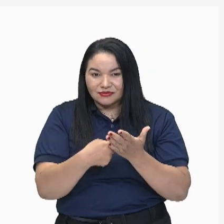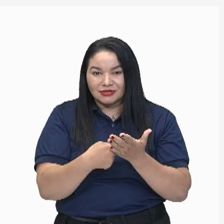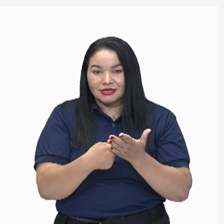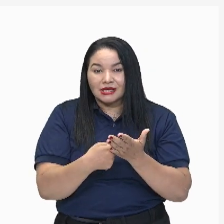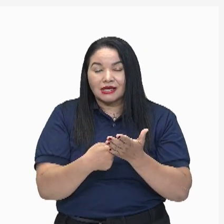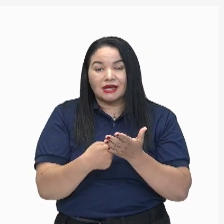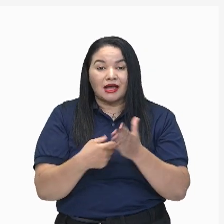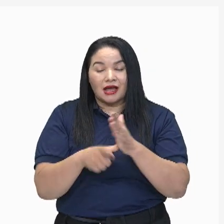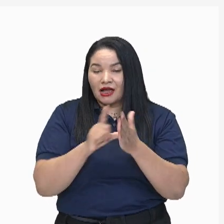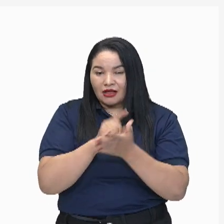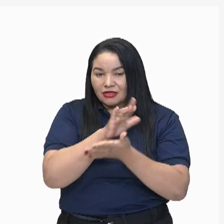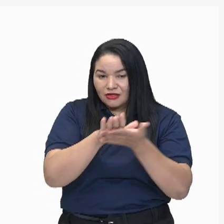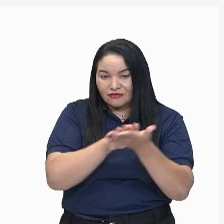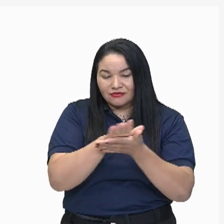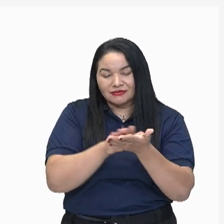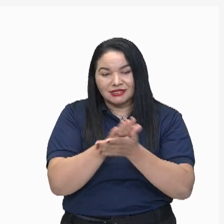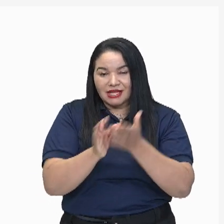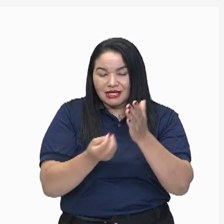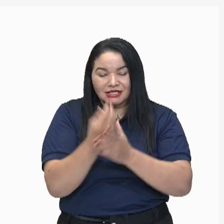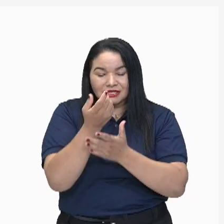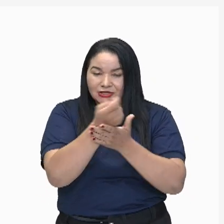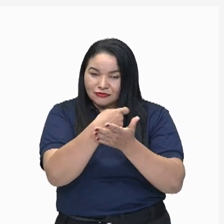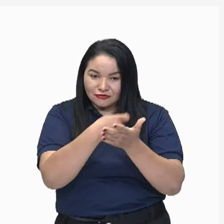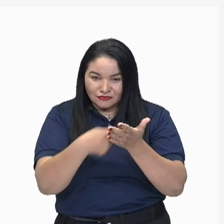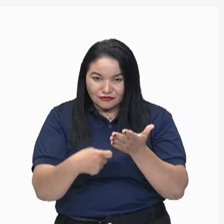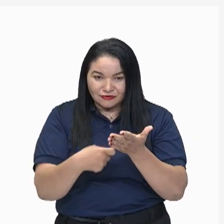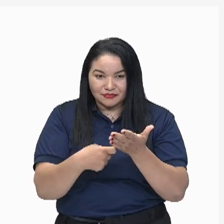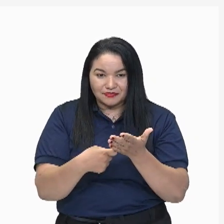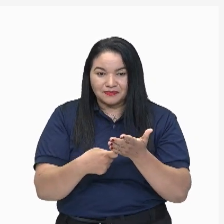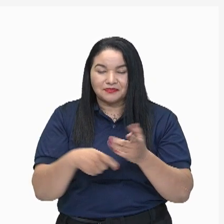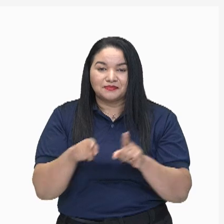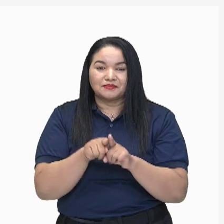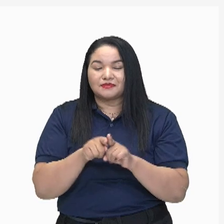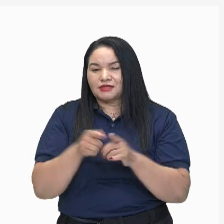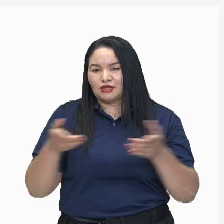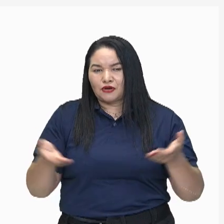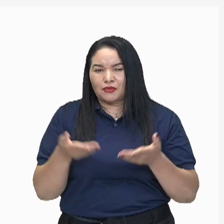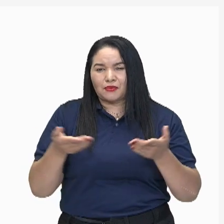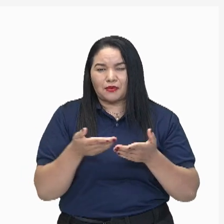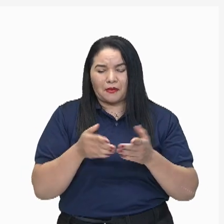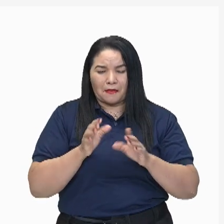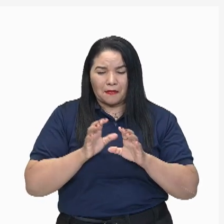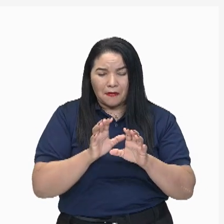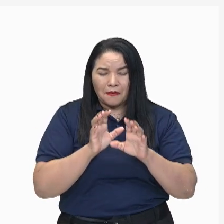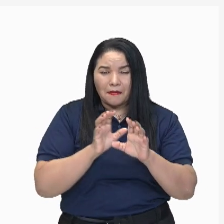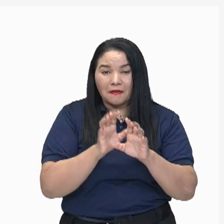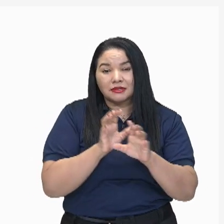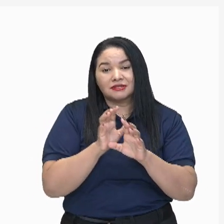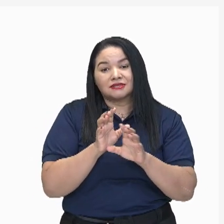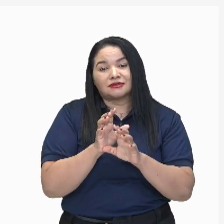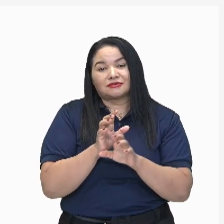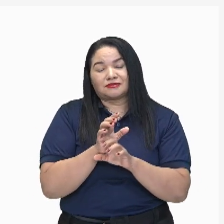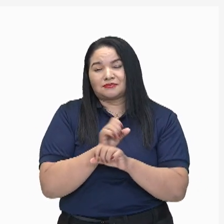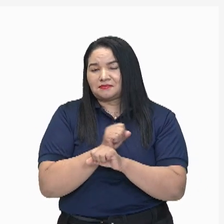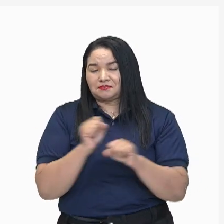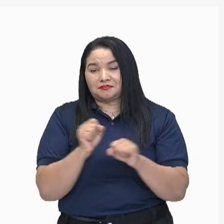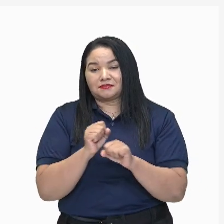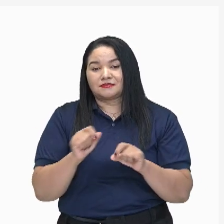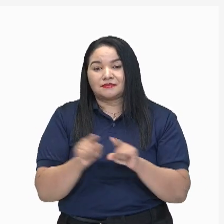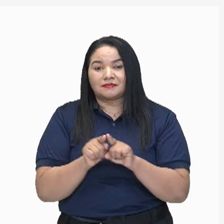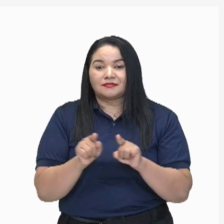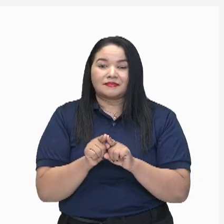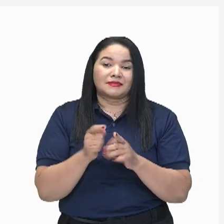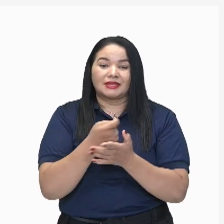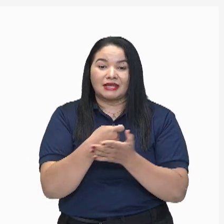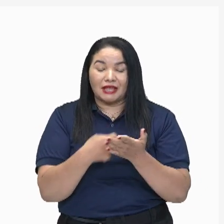existe? Enfim, bastante complexo. Pois já não aguento a pressão dos fatos. O registro que em breve vai ter